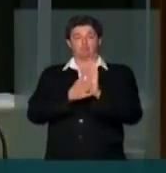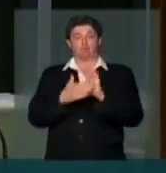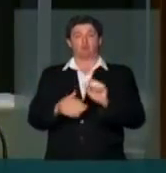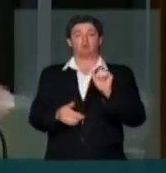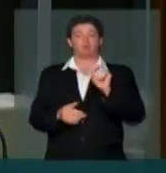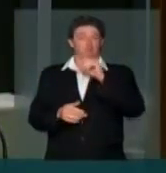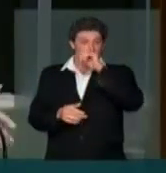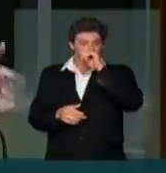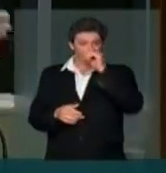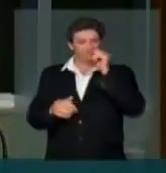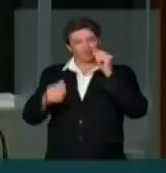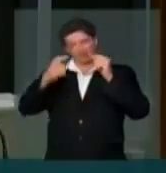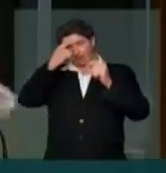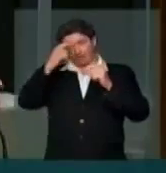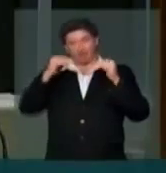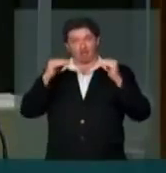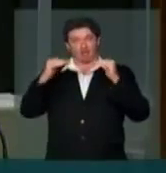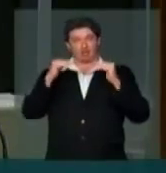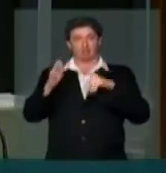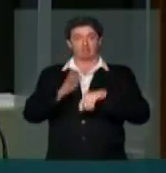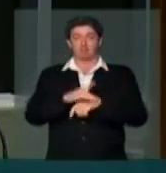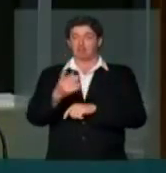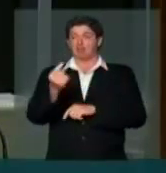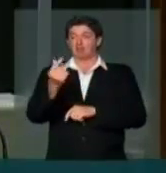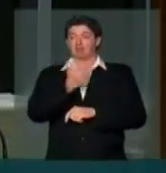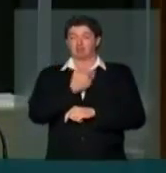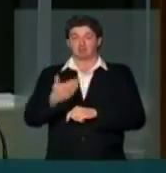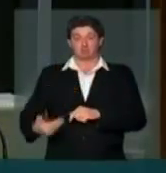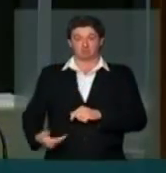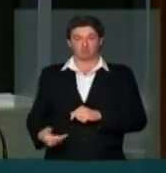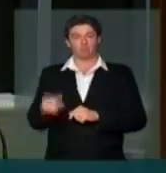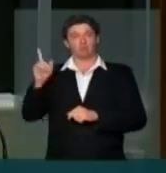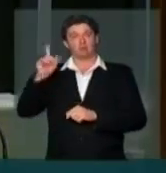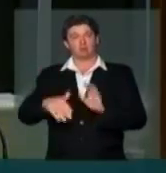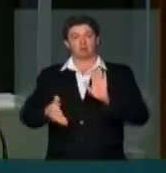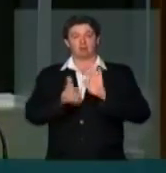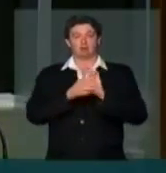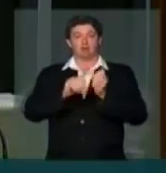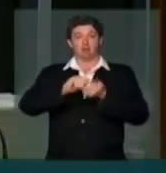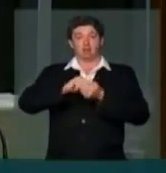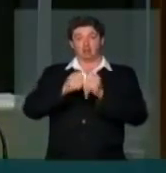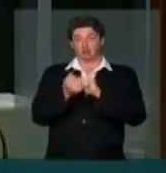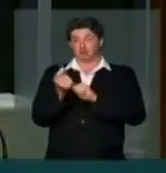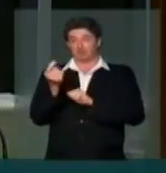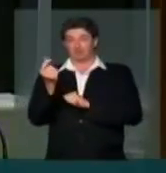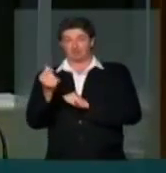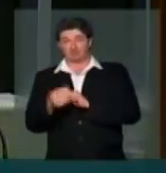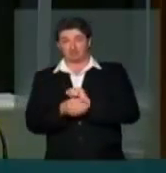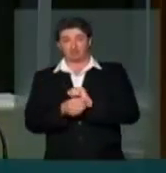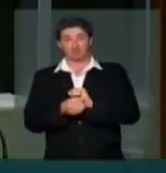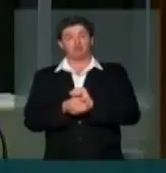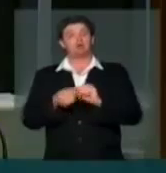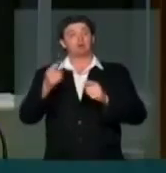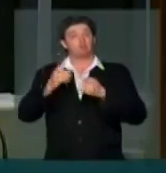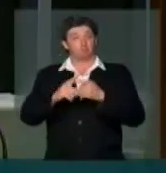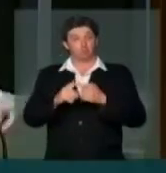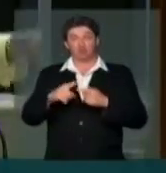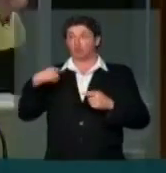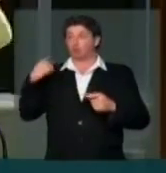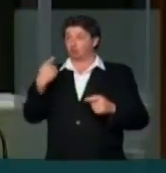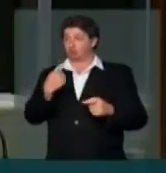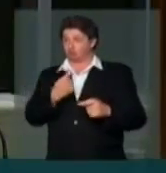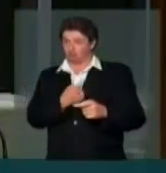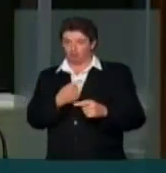que equilibre as finanças públicas, uma proposta de ajuste fiscal, é porque nós